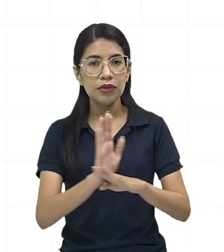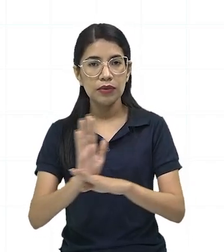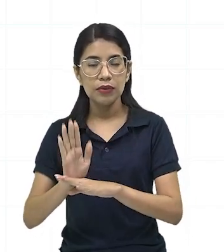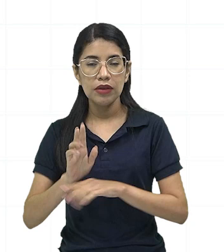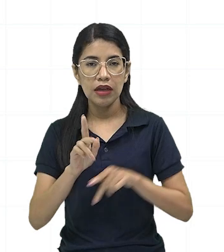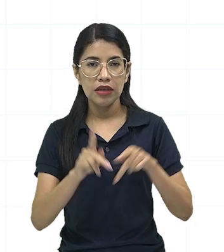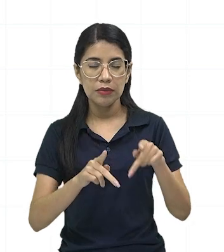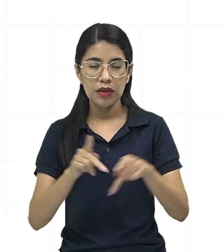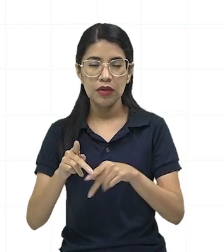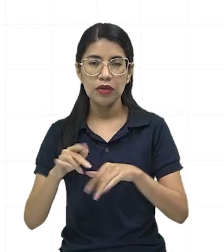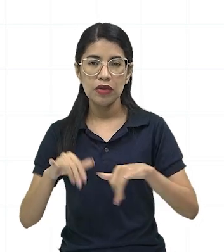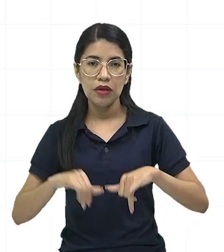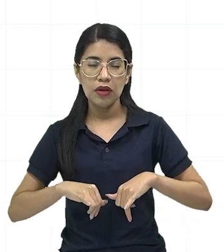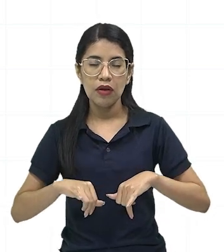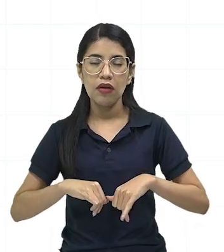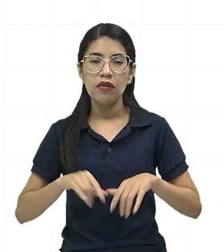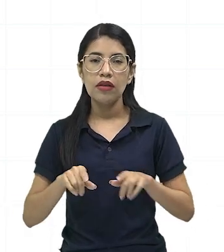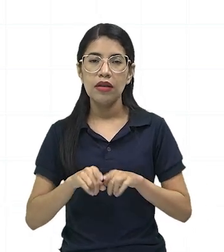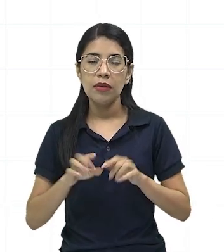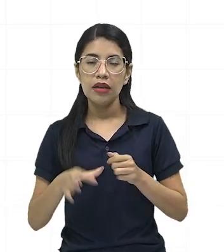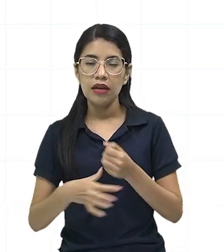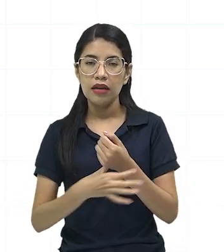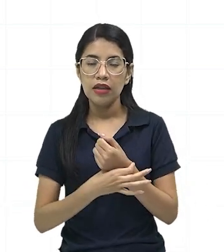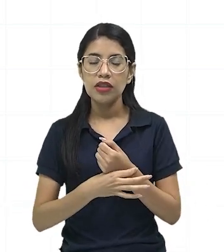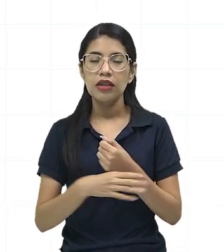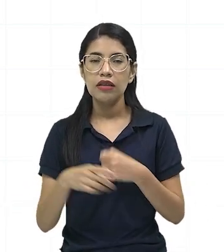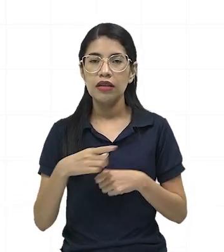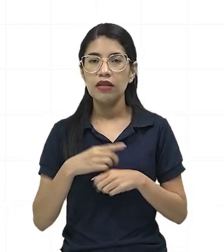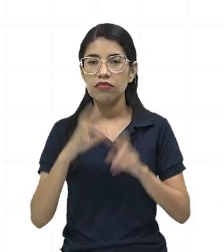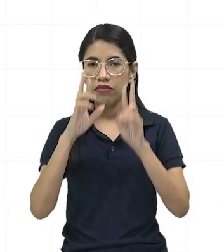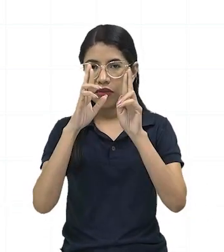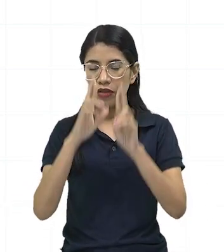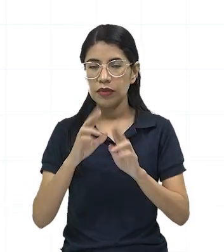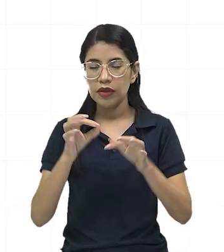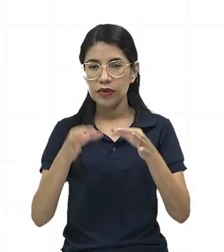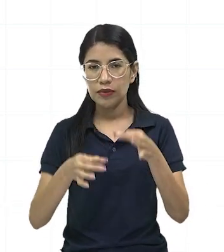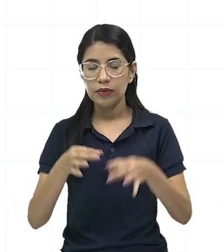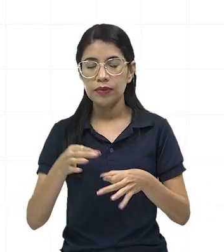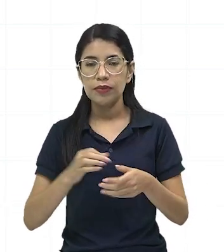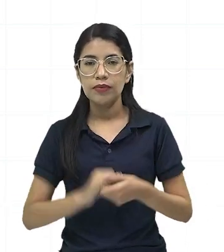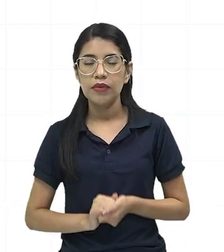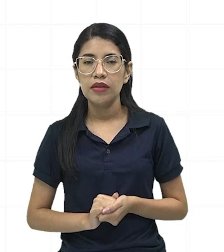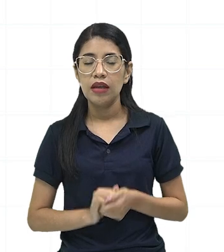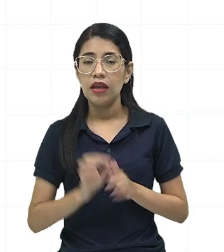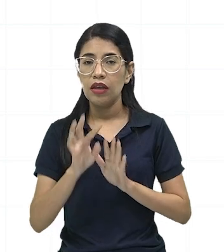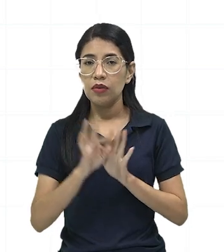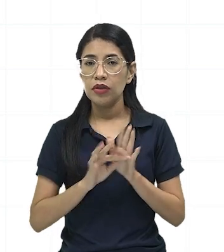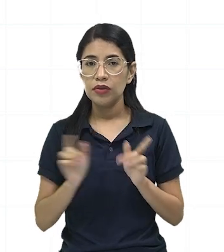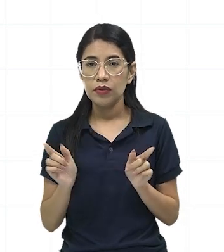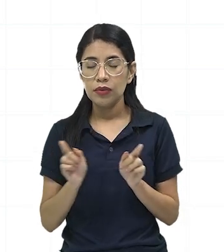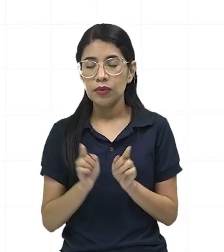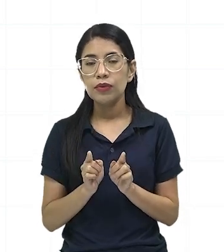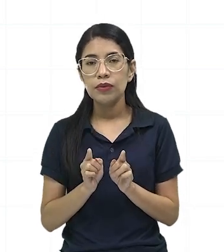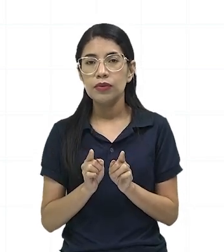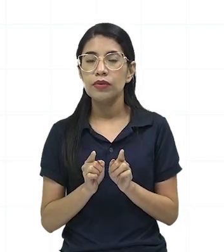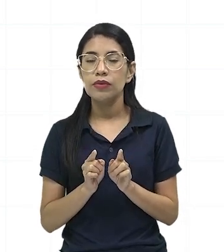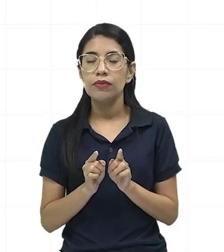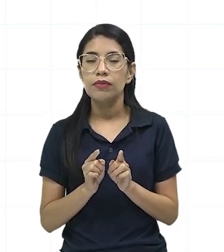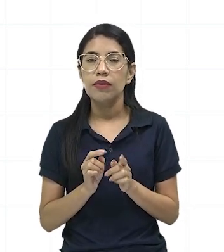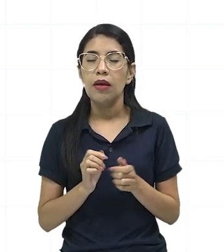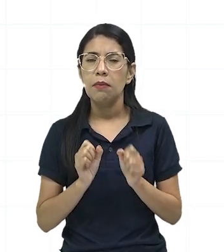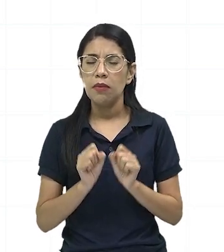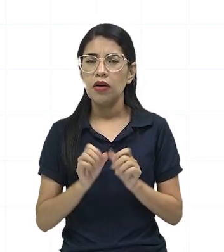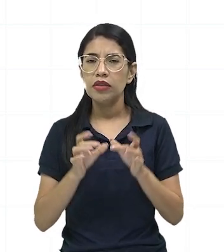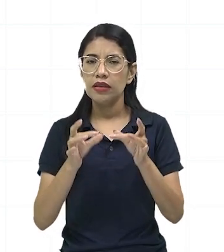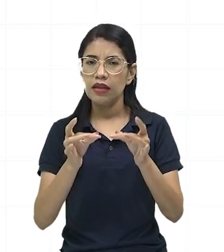estão em situações difíceis e garantir que todos sejam tratados com justiça e respeito. Como é um texto curto, ele não está desenvolvido como a gente queria ver, né? Poderia